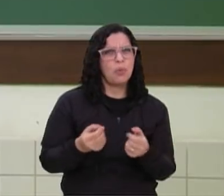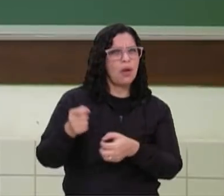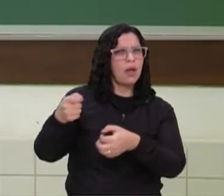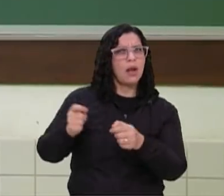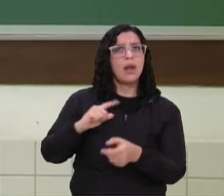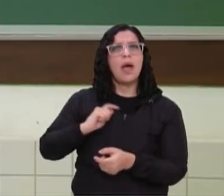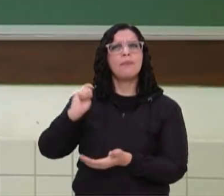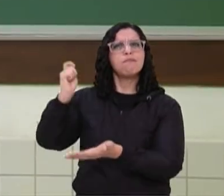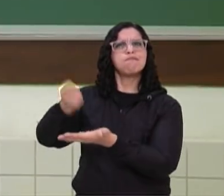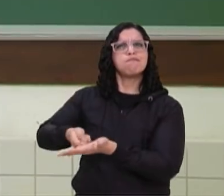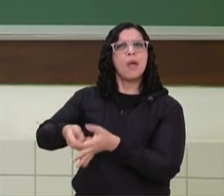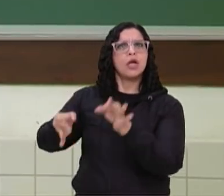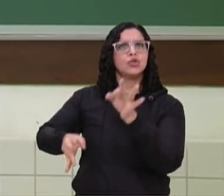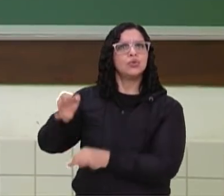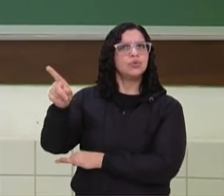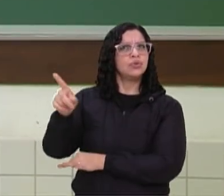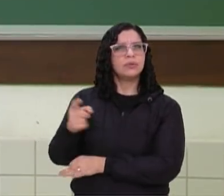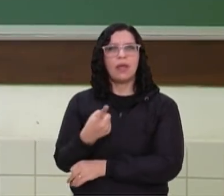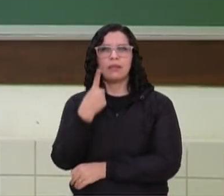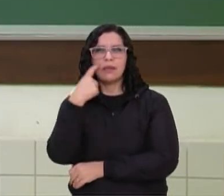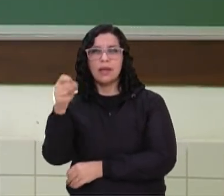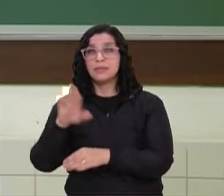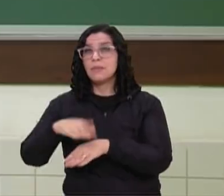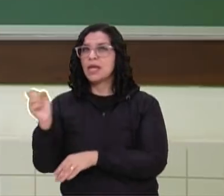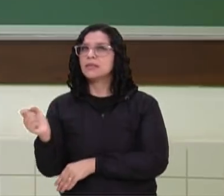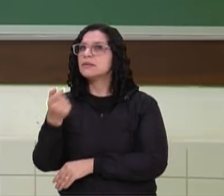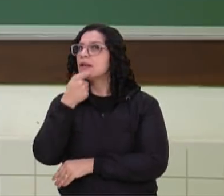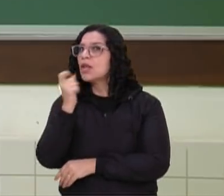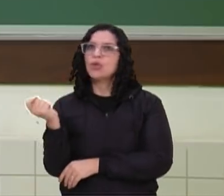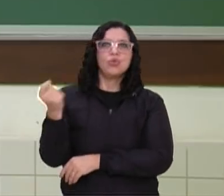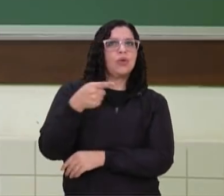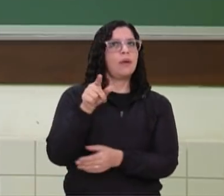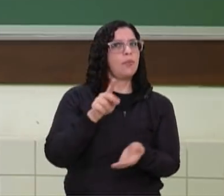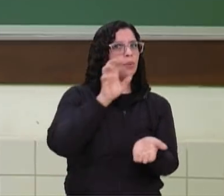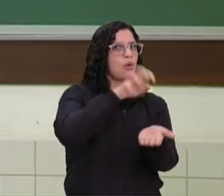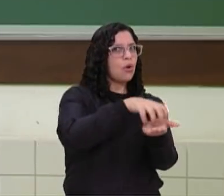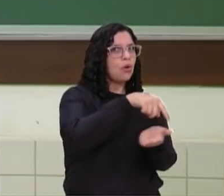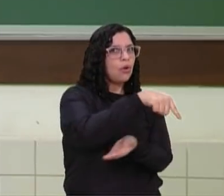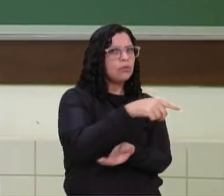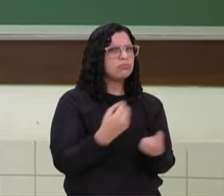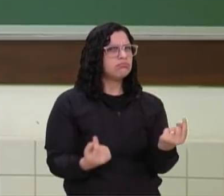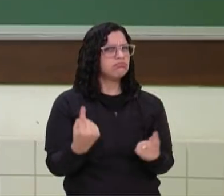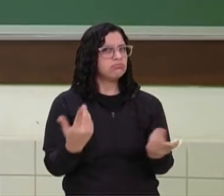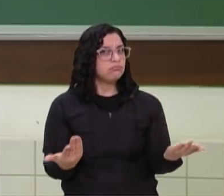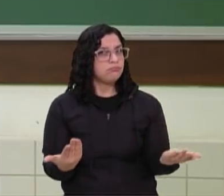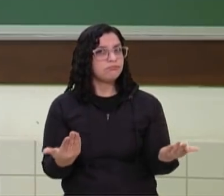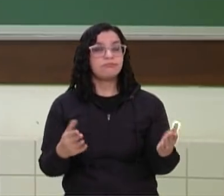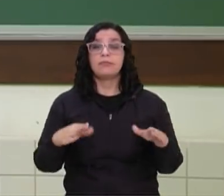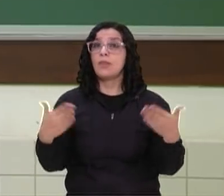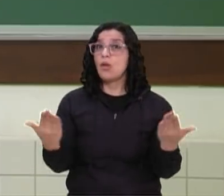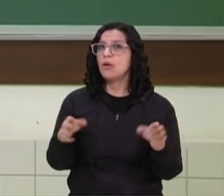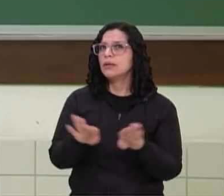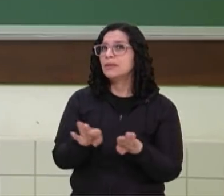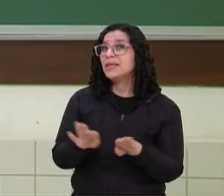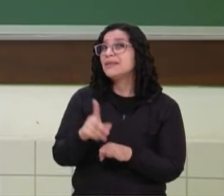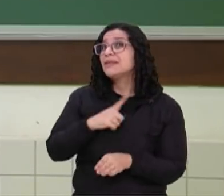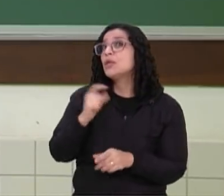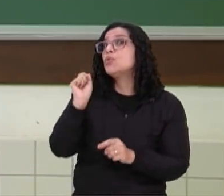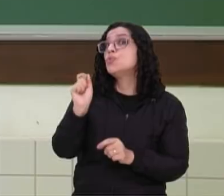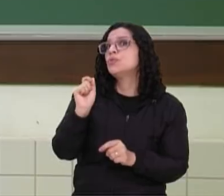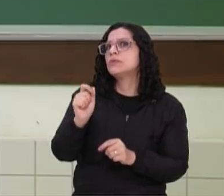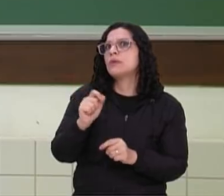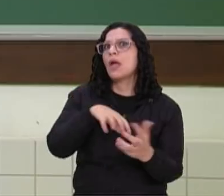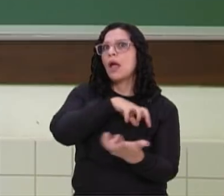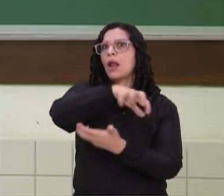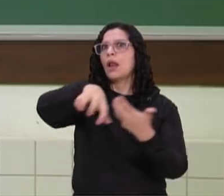não poderia defender mais os interesses da Inglaterra do que os interesses dos colonos? Certo? Isso vai gerar uma série